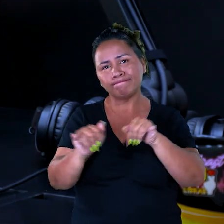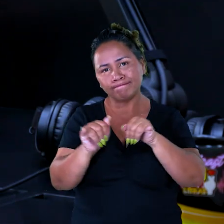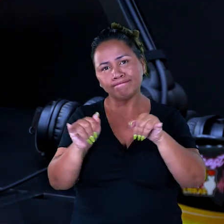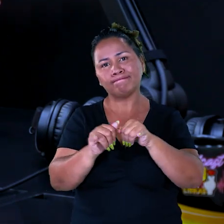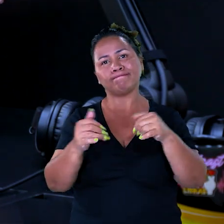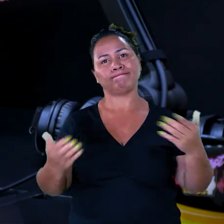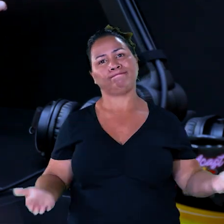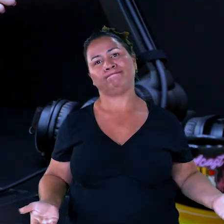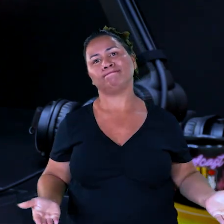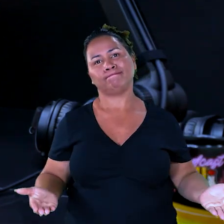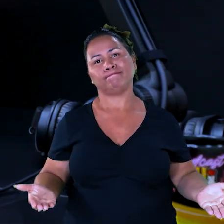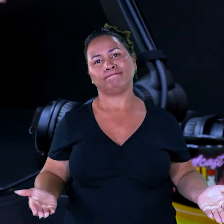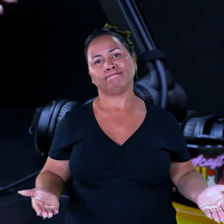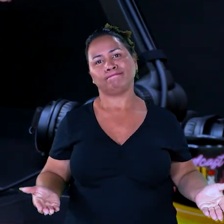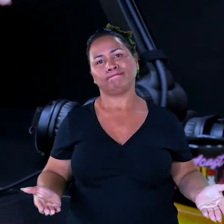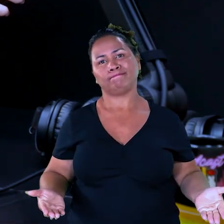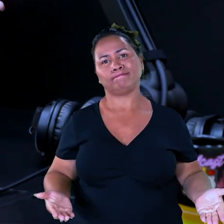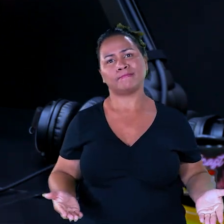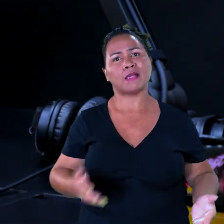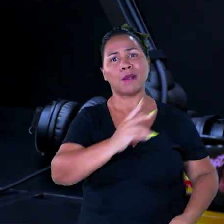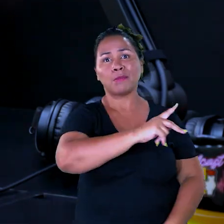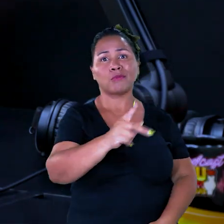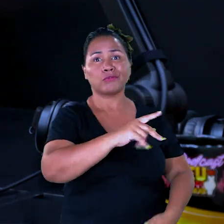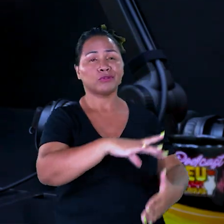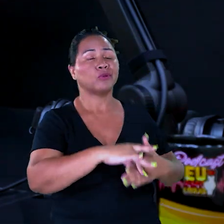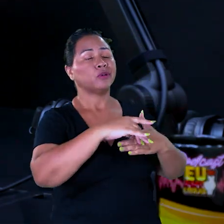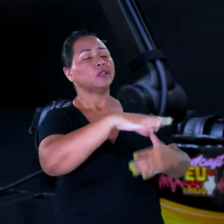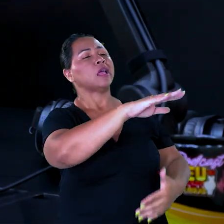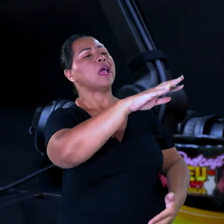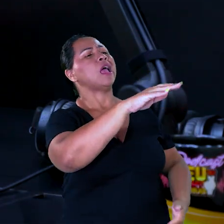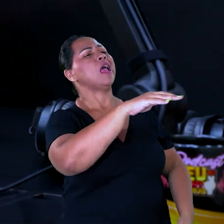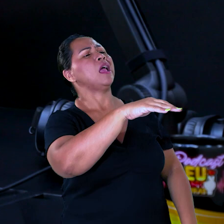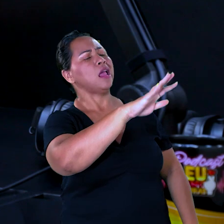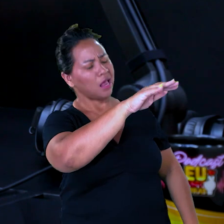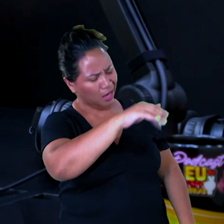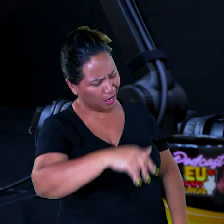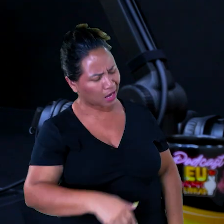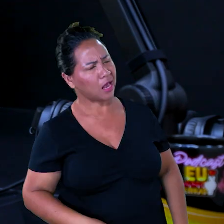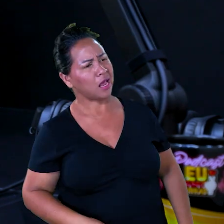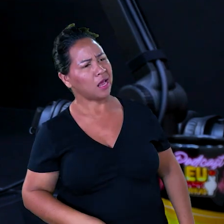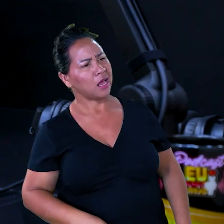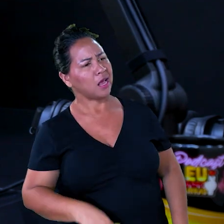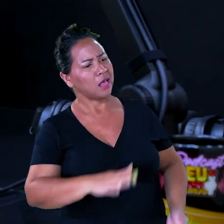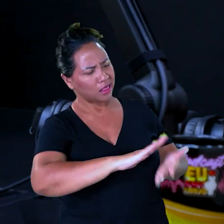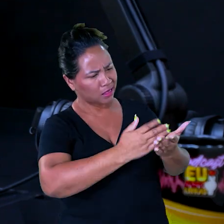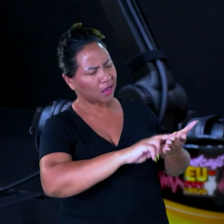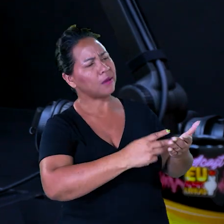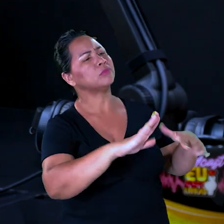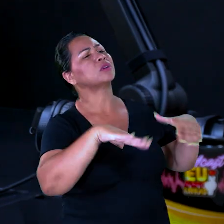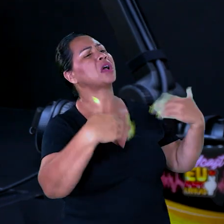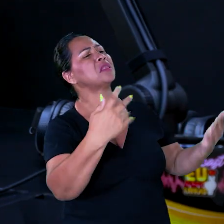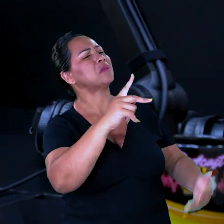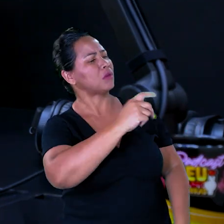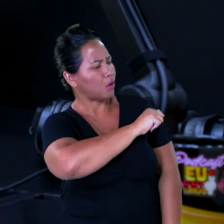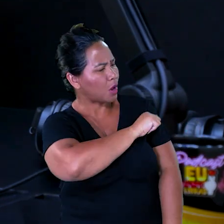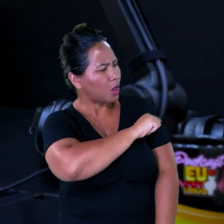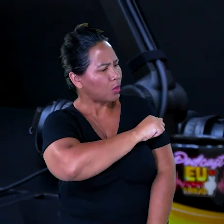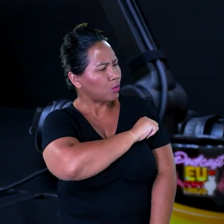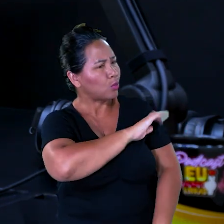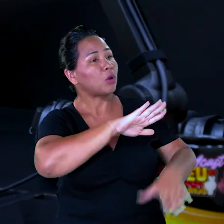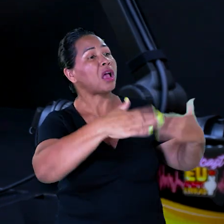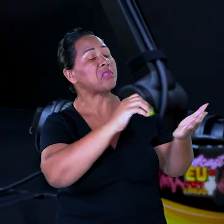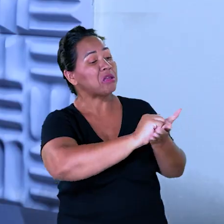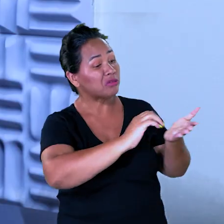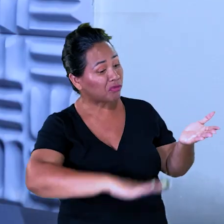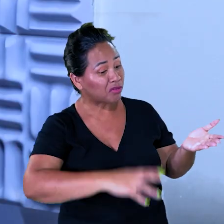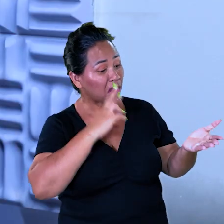tem que copiar isso aqui, mas professor, mas por que é isso aqui? Aí, às vezes, você vai questionar, aí te vê como chata, te vê como uma pessoa, fala, nossa, aquela pessoa